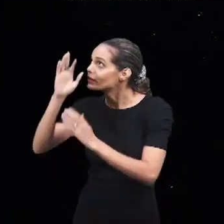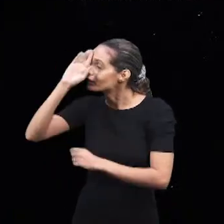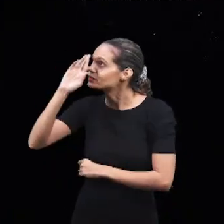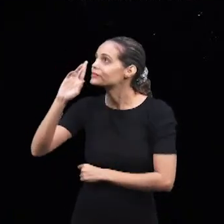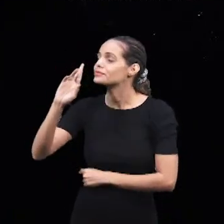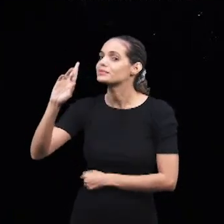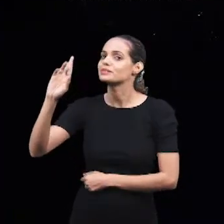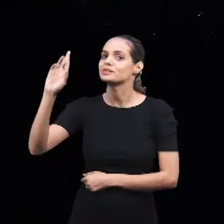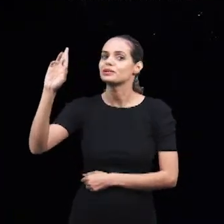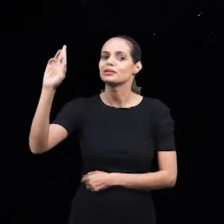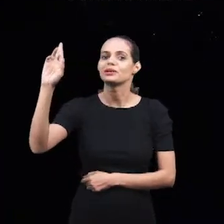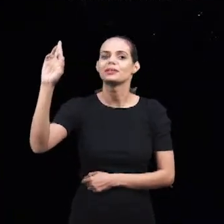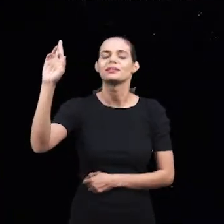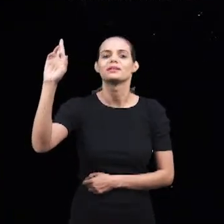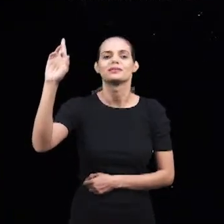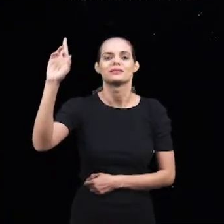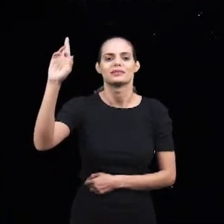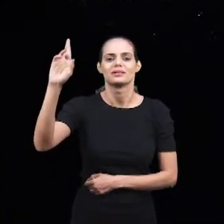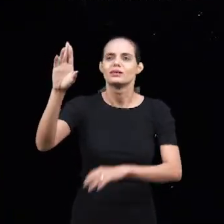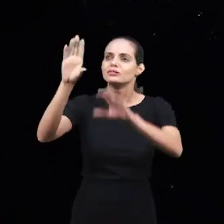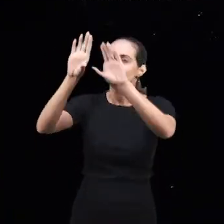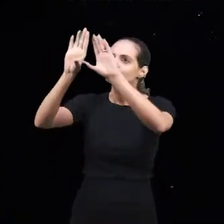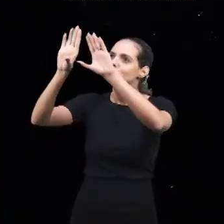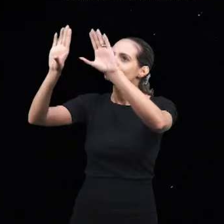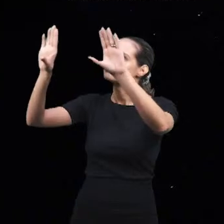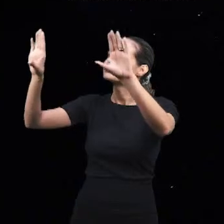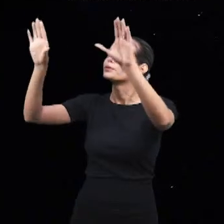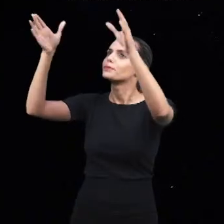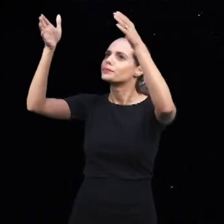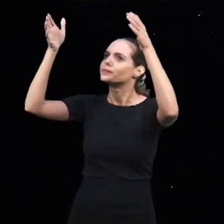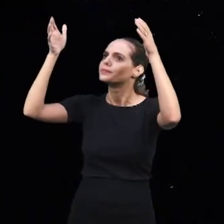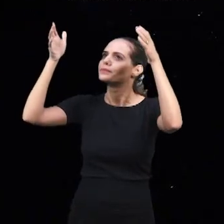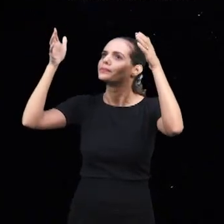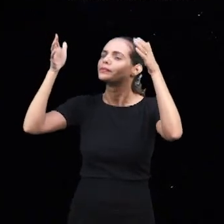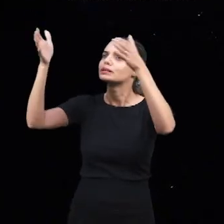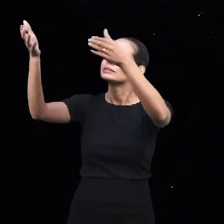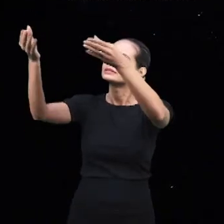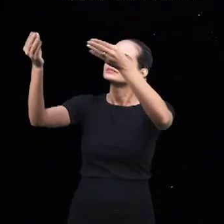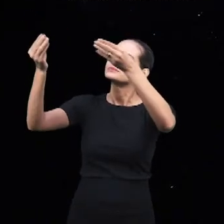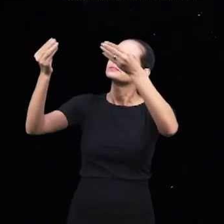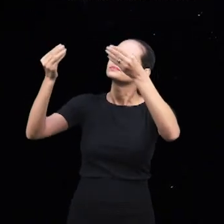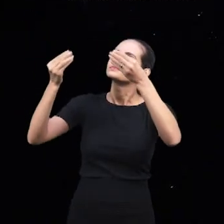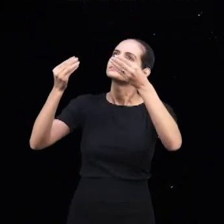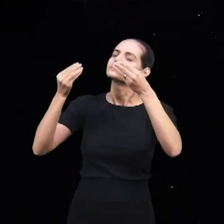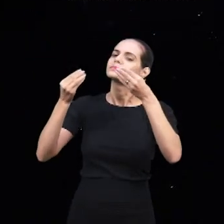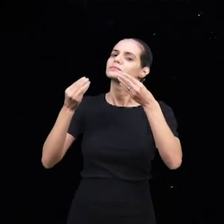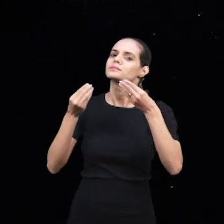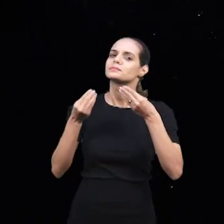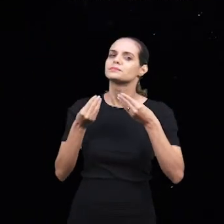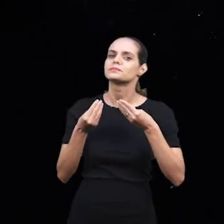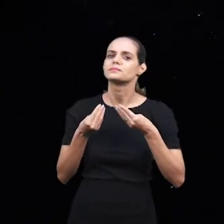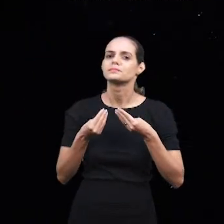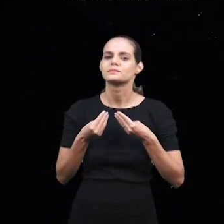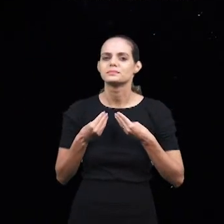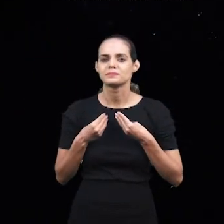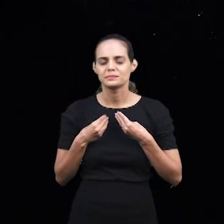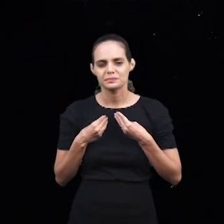vigiarei, e o teu reino, ó Deus bendito, venha a